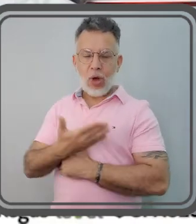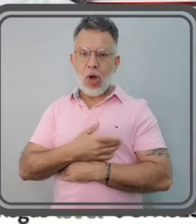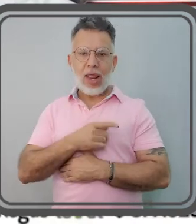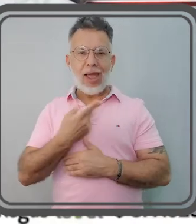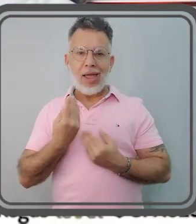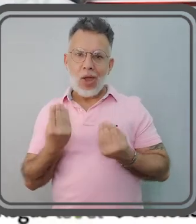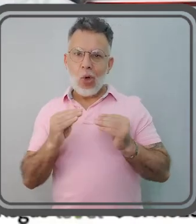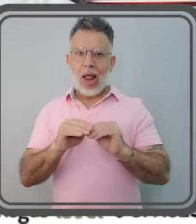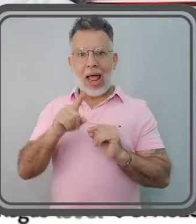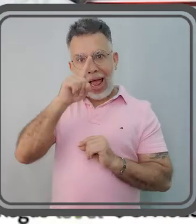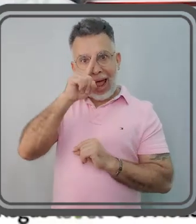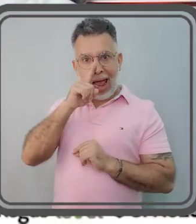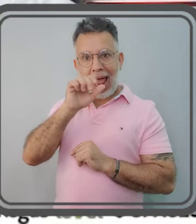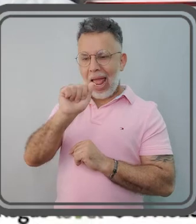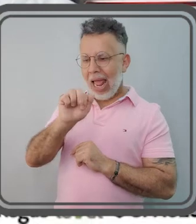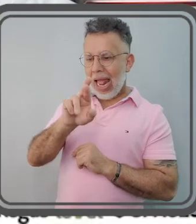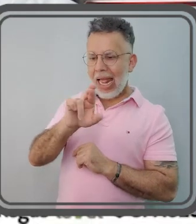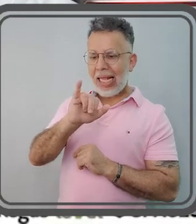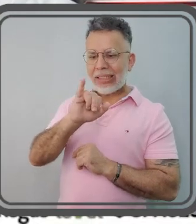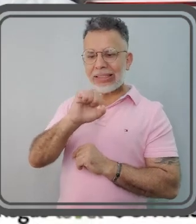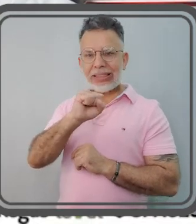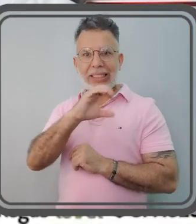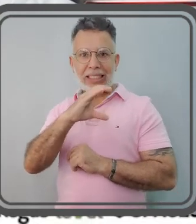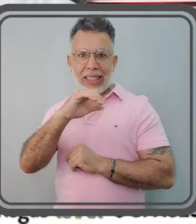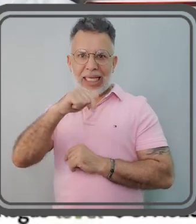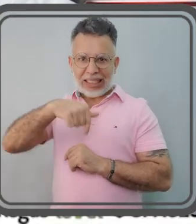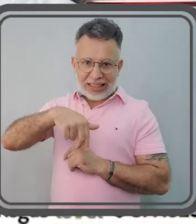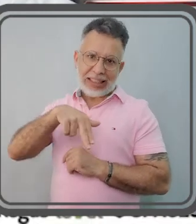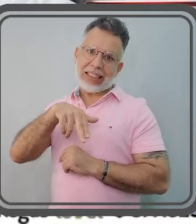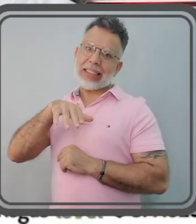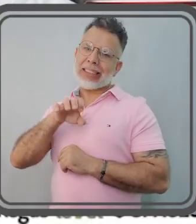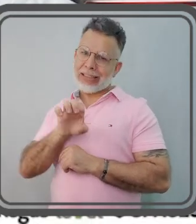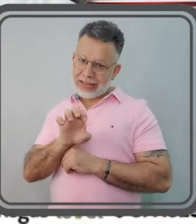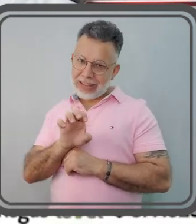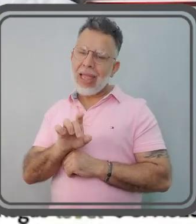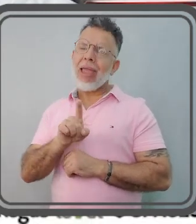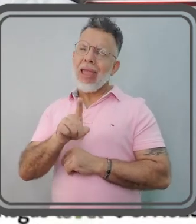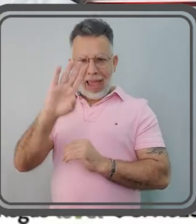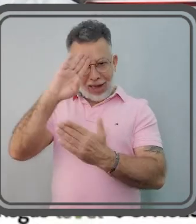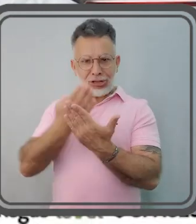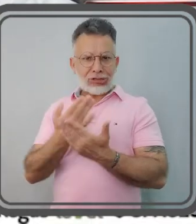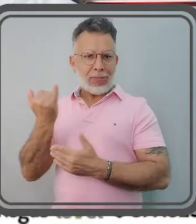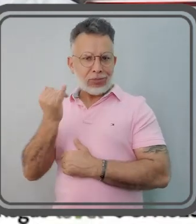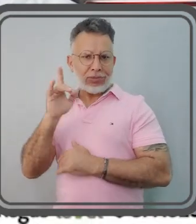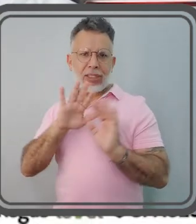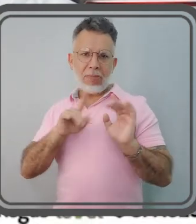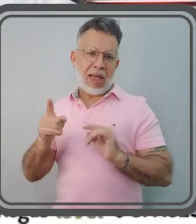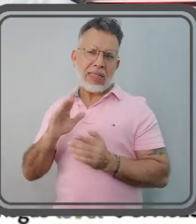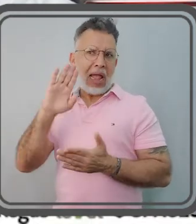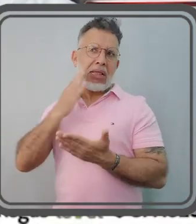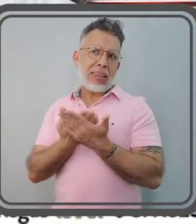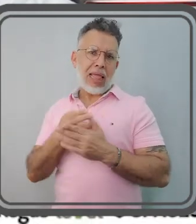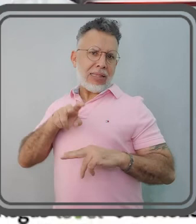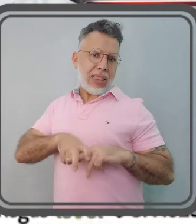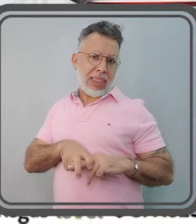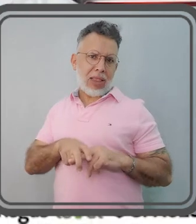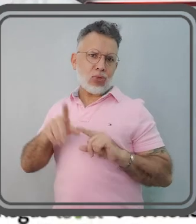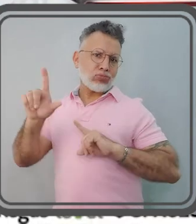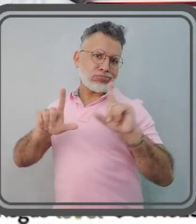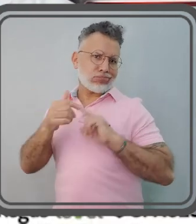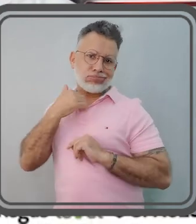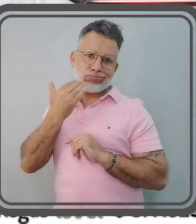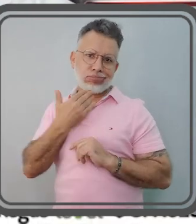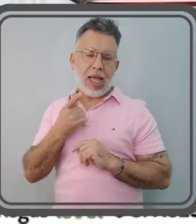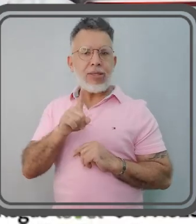é importante, mas acreditar sentado no sofá não vai adiantar nada. Você tem que arriscar, você tem que tirar ali a